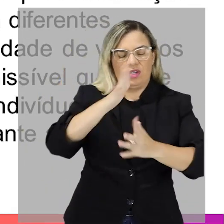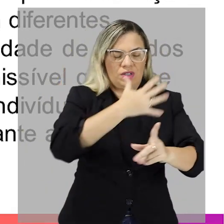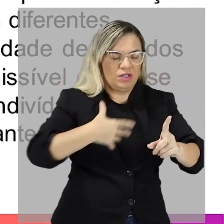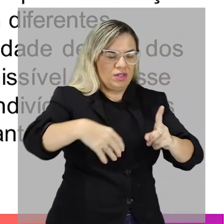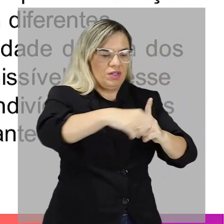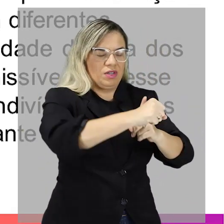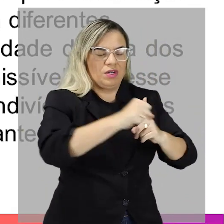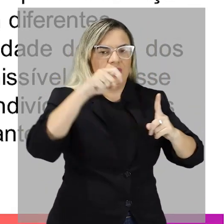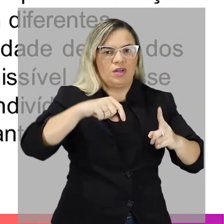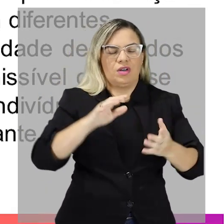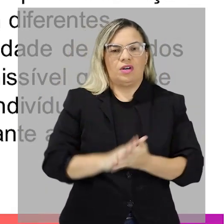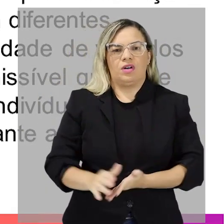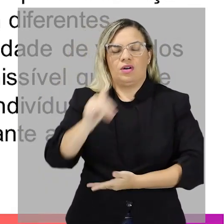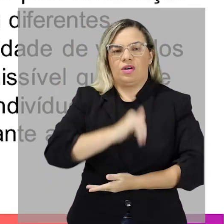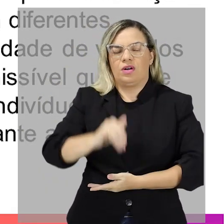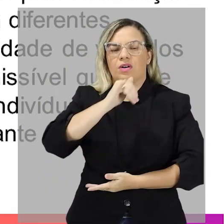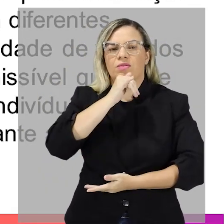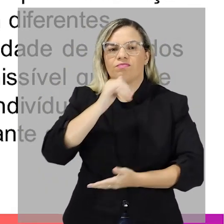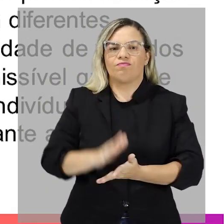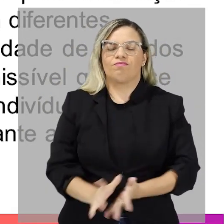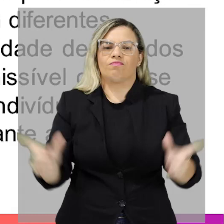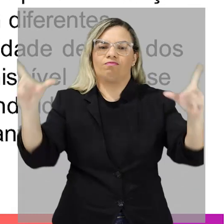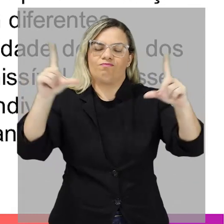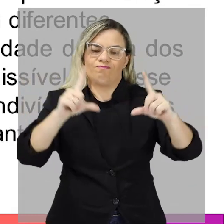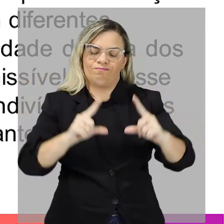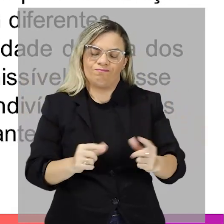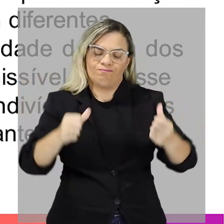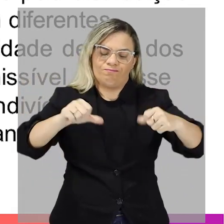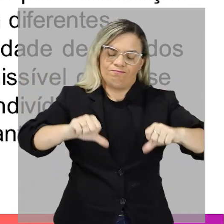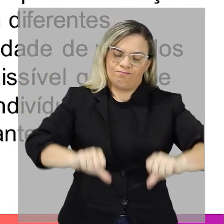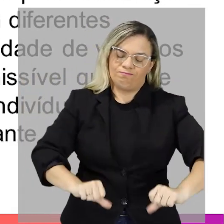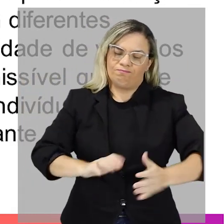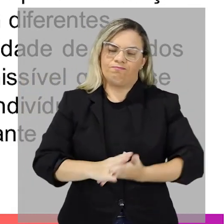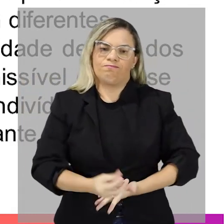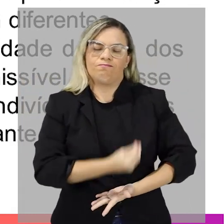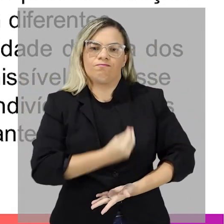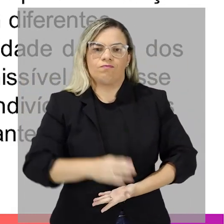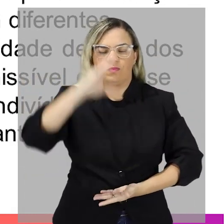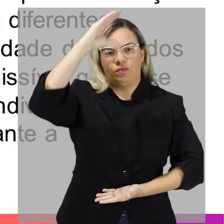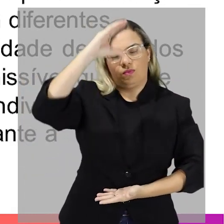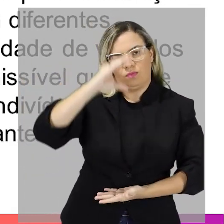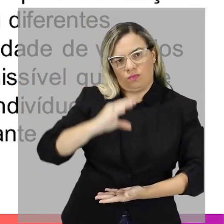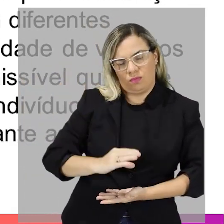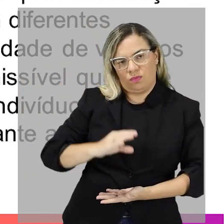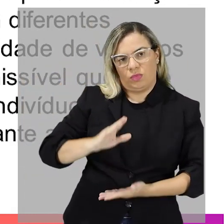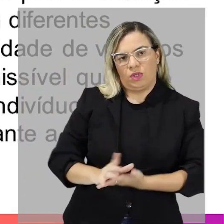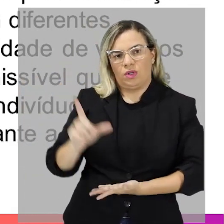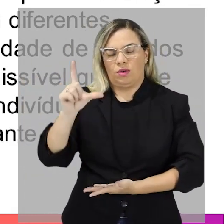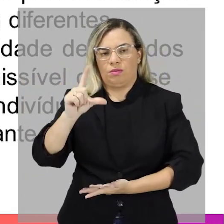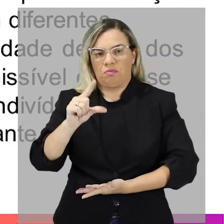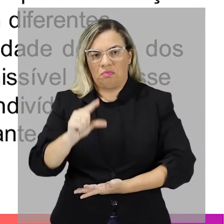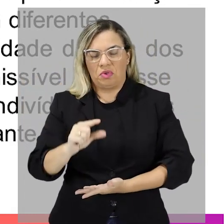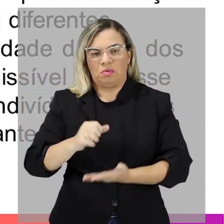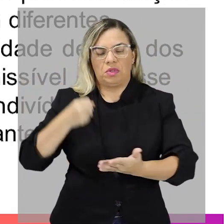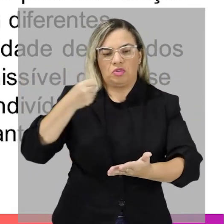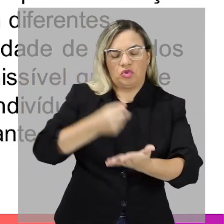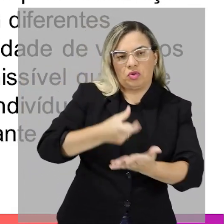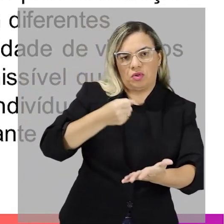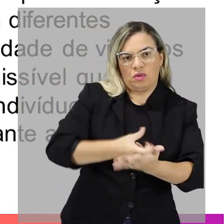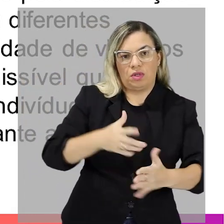a exemplo da redução da qualidade de vida dos cidadãos com menor poder